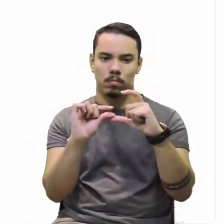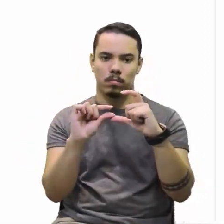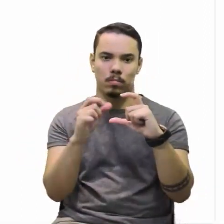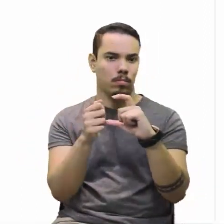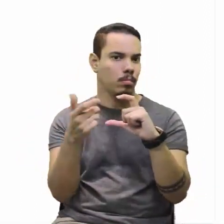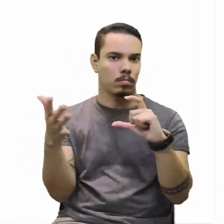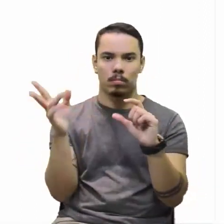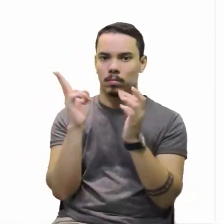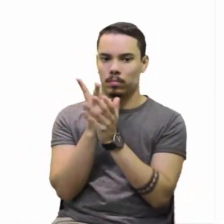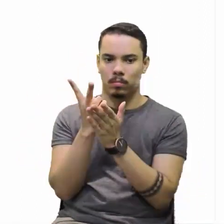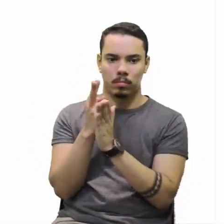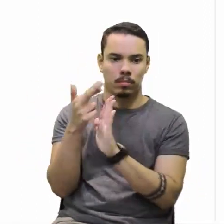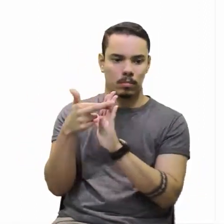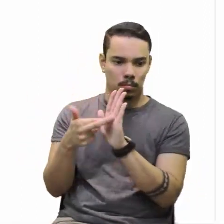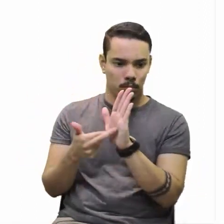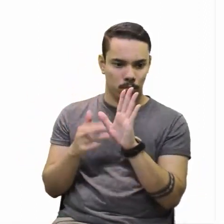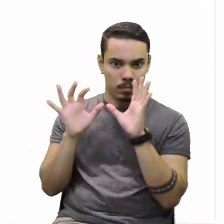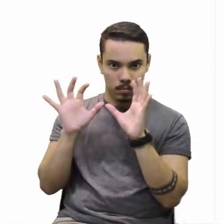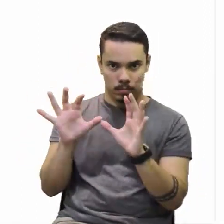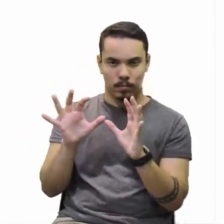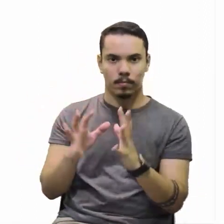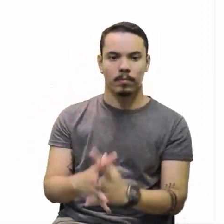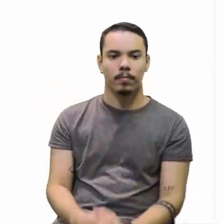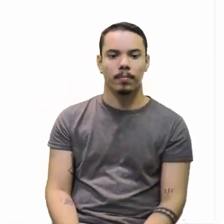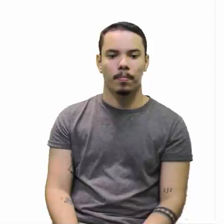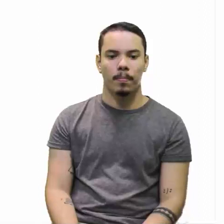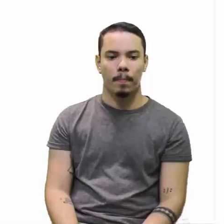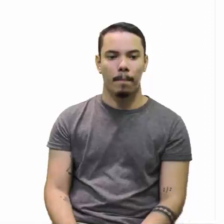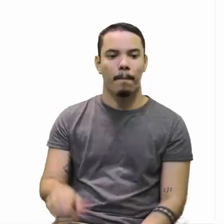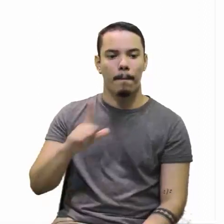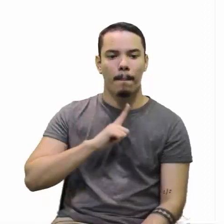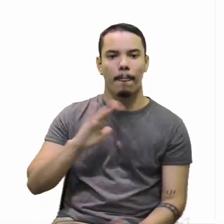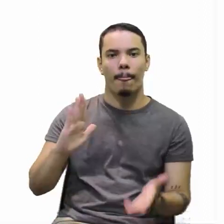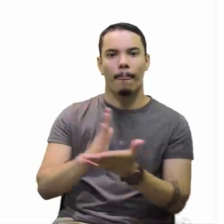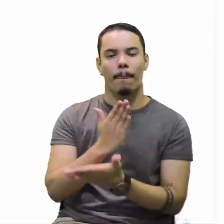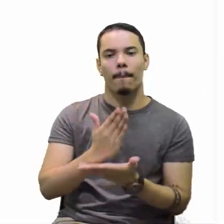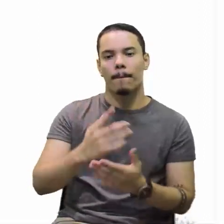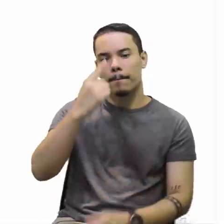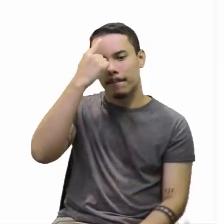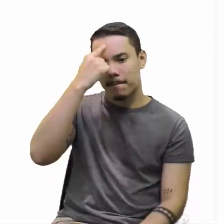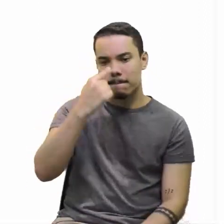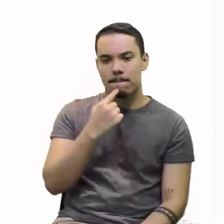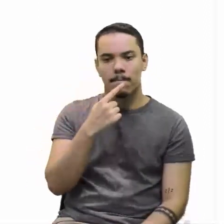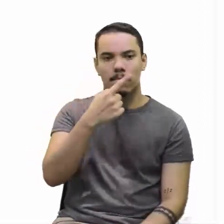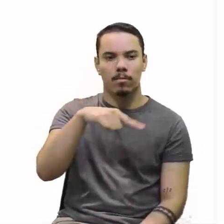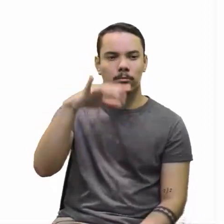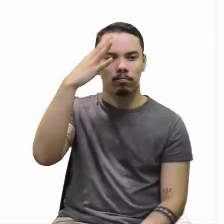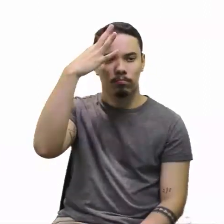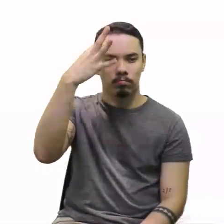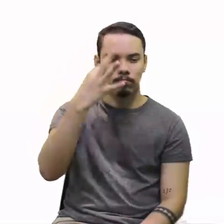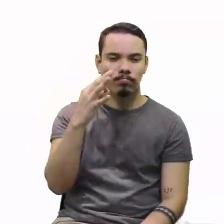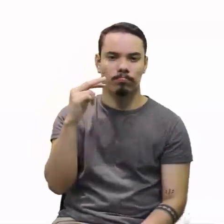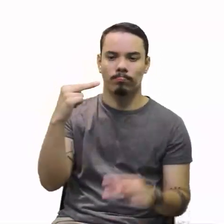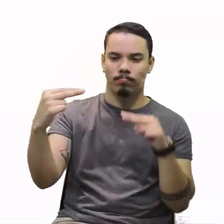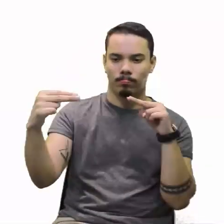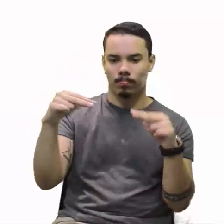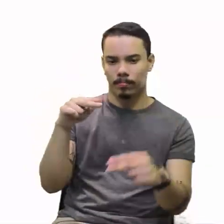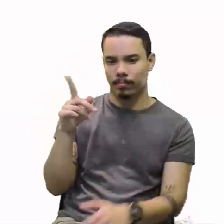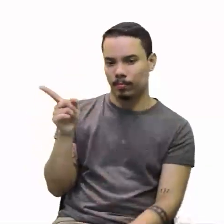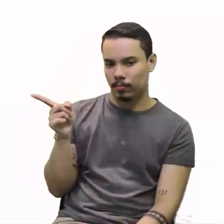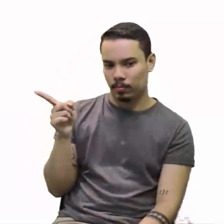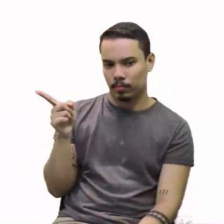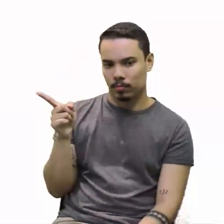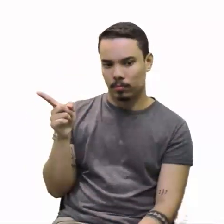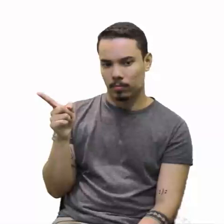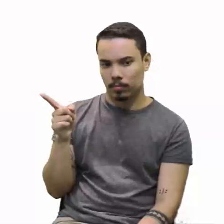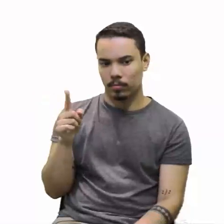minúscula, tá? Ó, nós temos uma imagem aí para vocês, a perspectiva, né? Várias perspectivas, de um